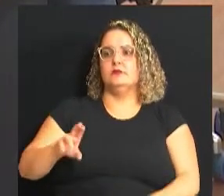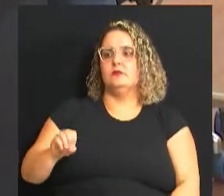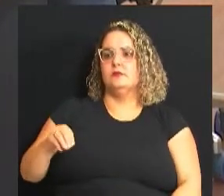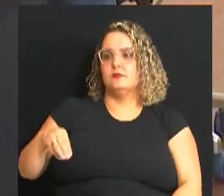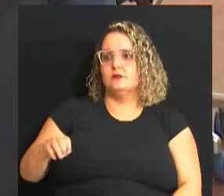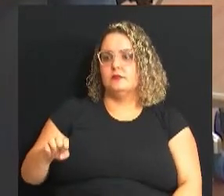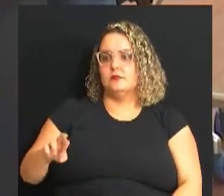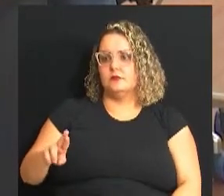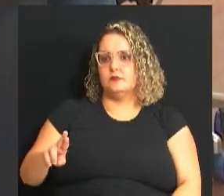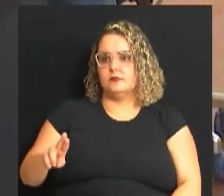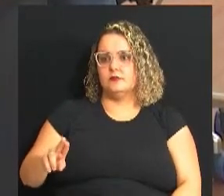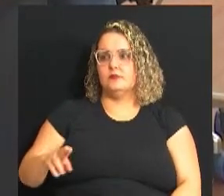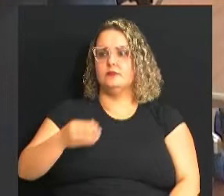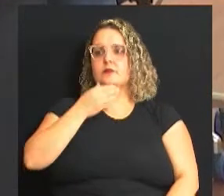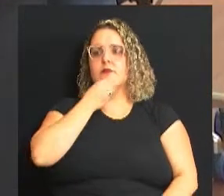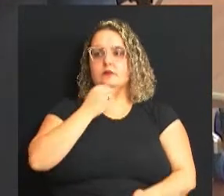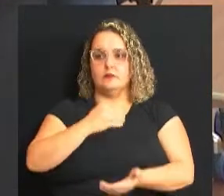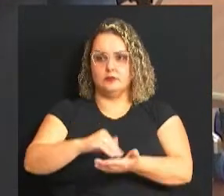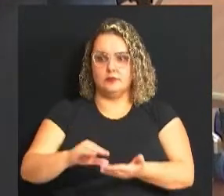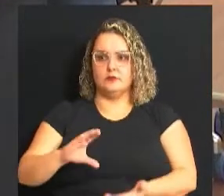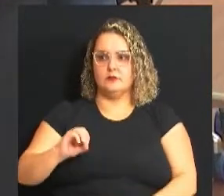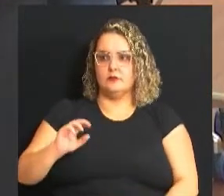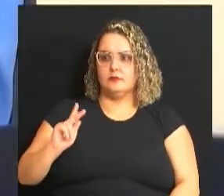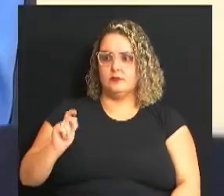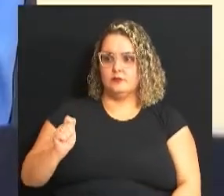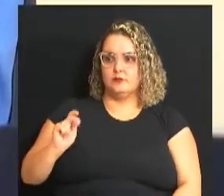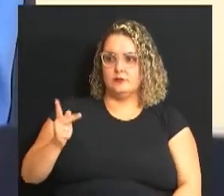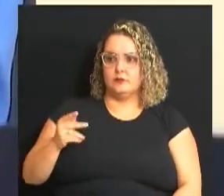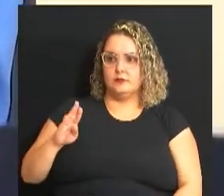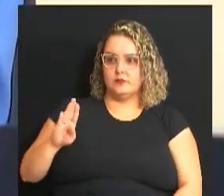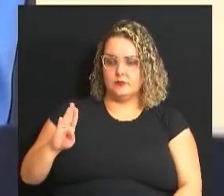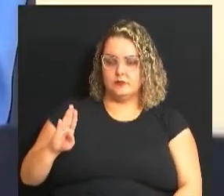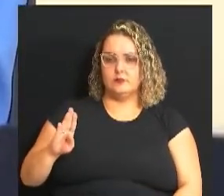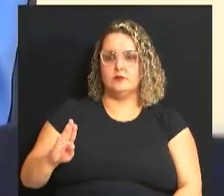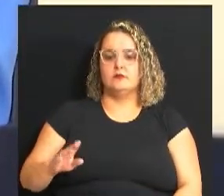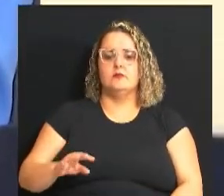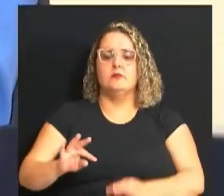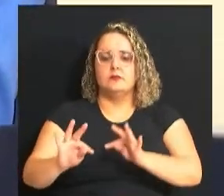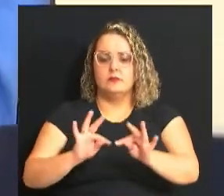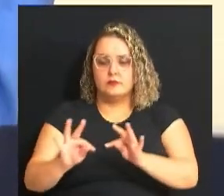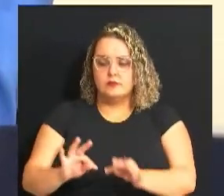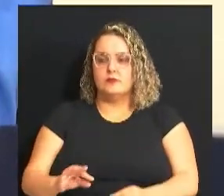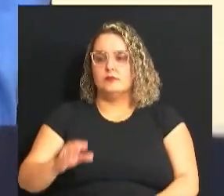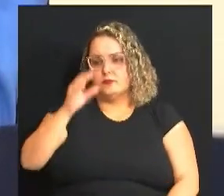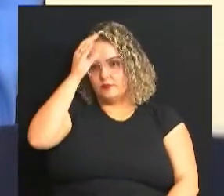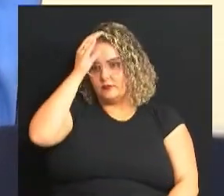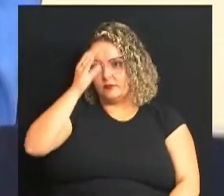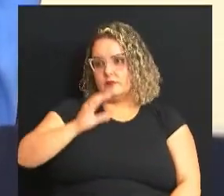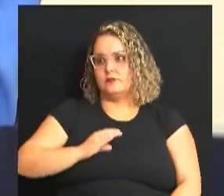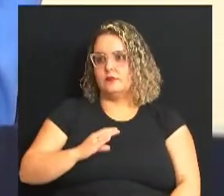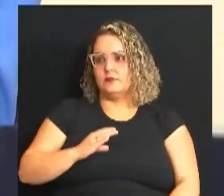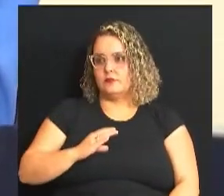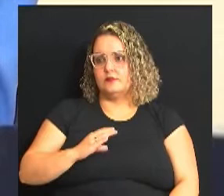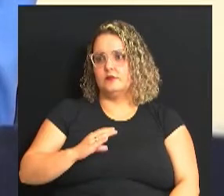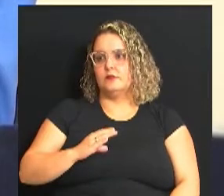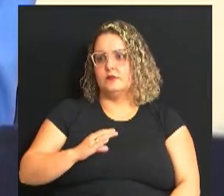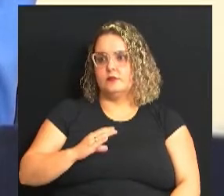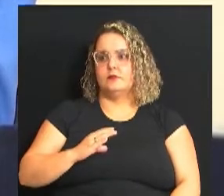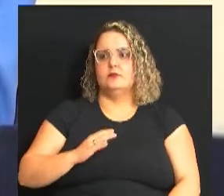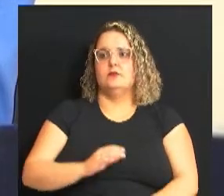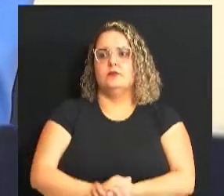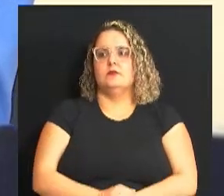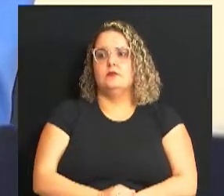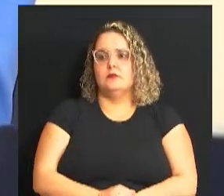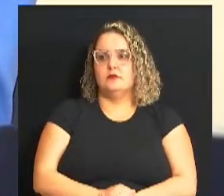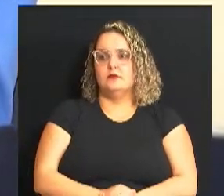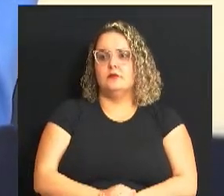secretário e presidente da COAB, bem técnicos, cidadãos de Campinas. Primeiro, justificar, presidente, eu estava na Câmara, demorei meia